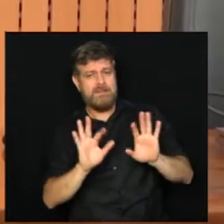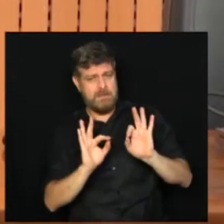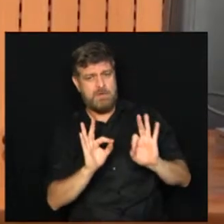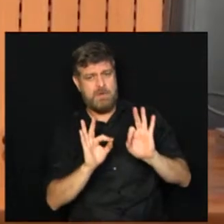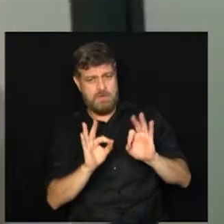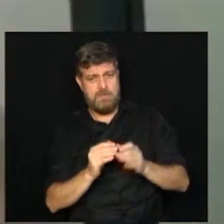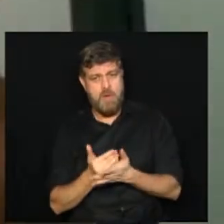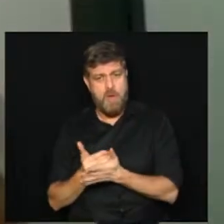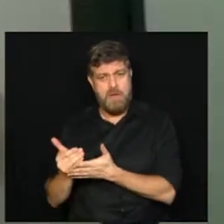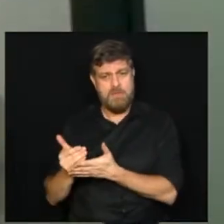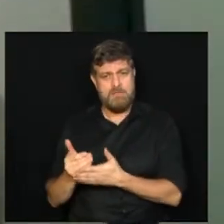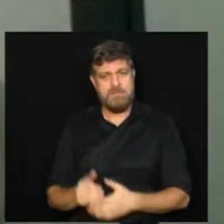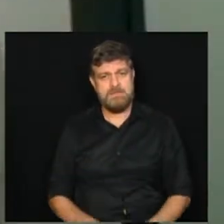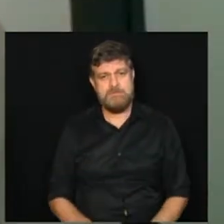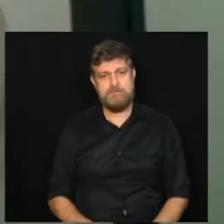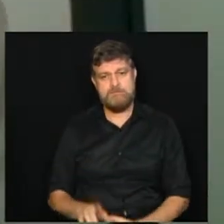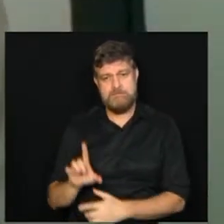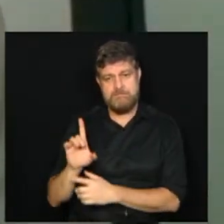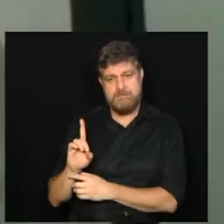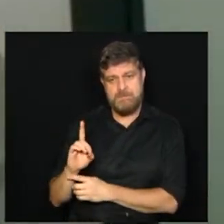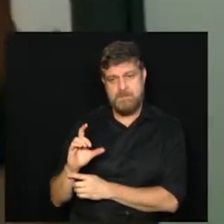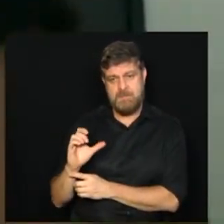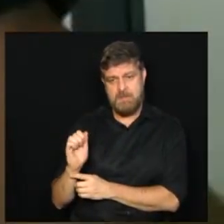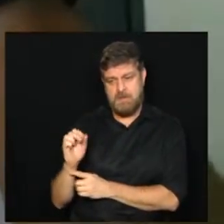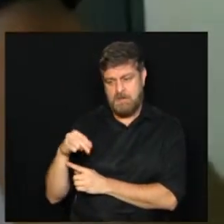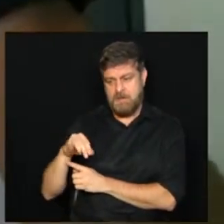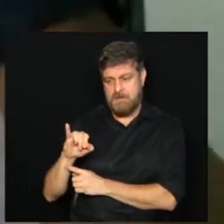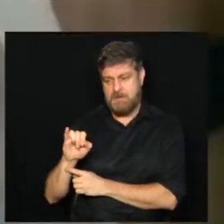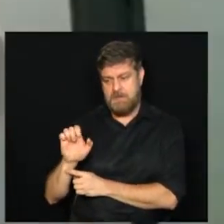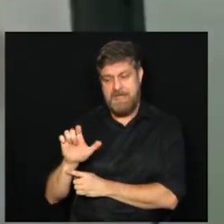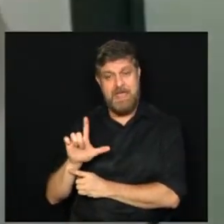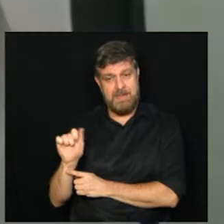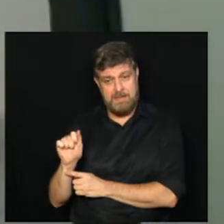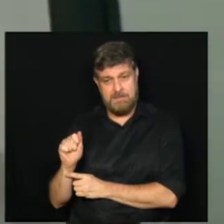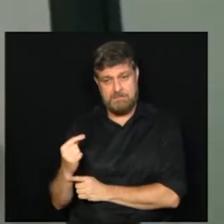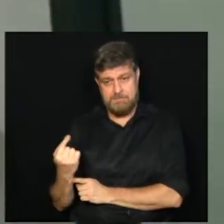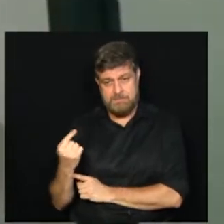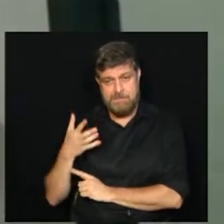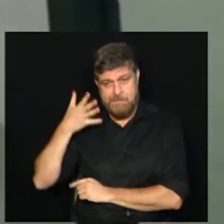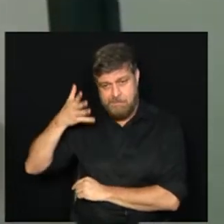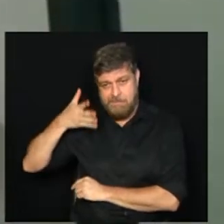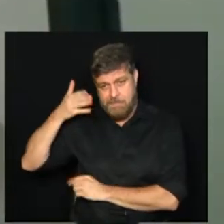claro. Tá, perfeito, pode ser claro. Então, Daniela, você tem a palavra.